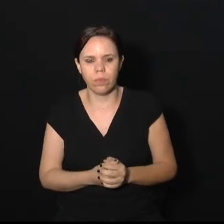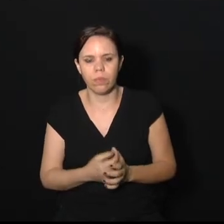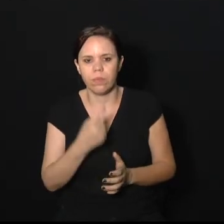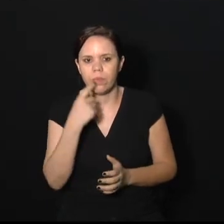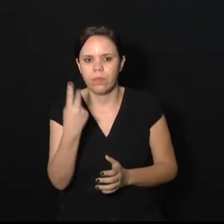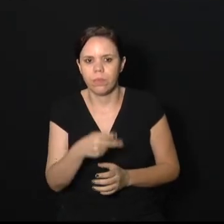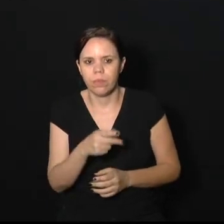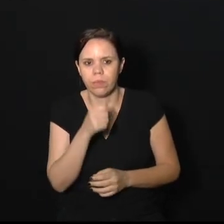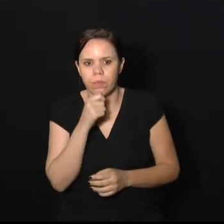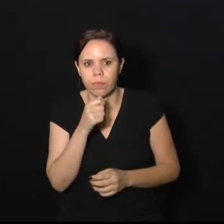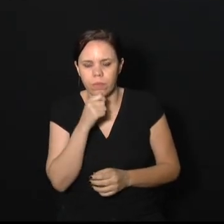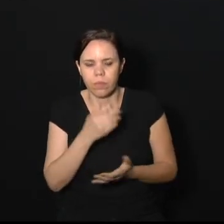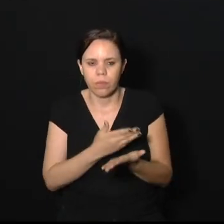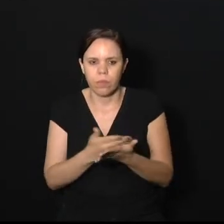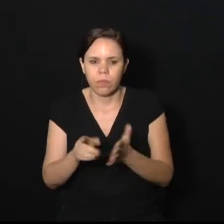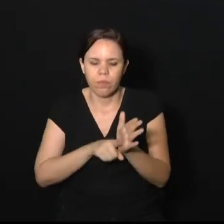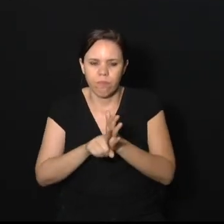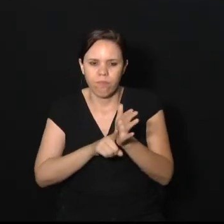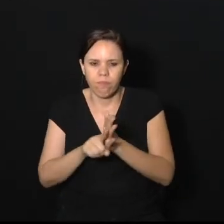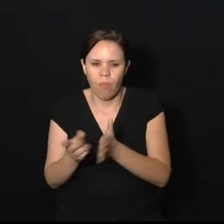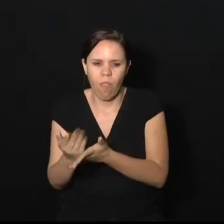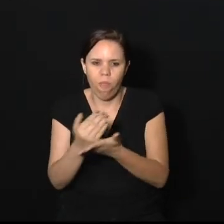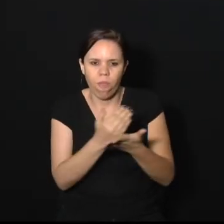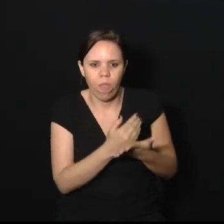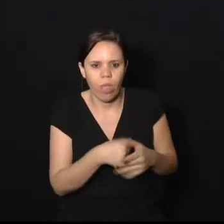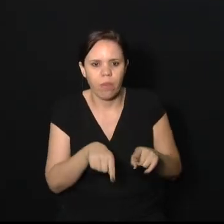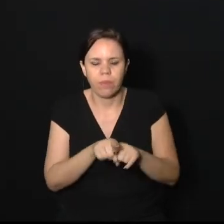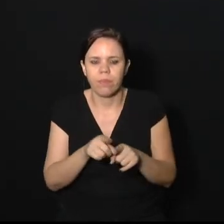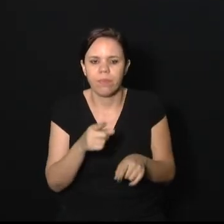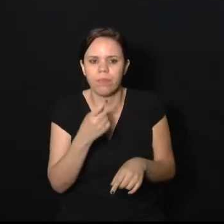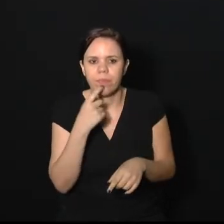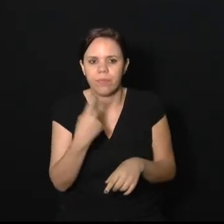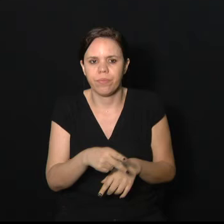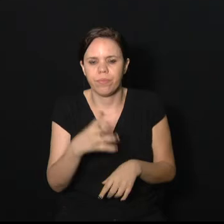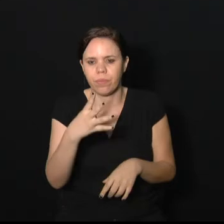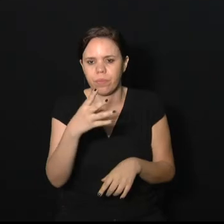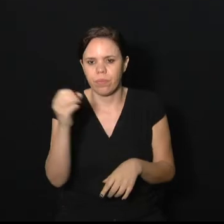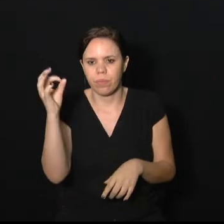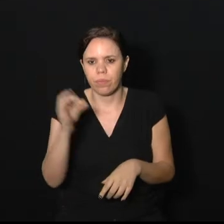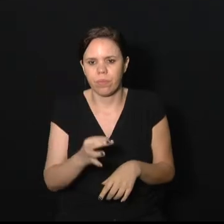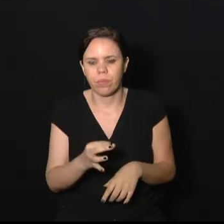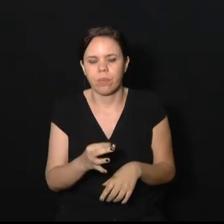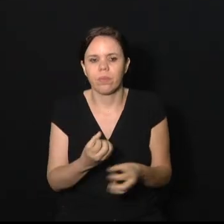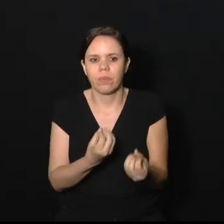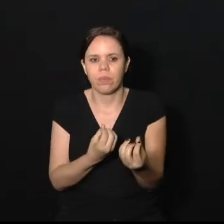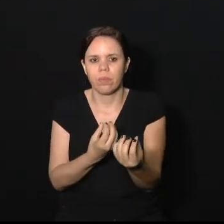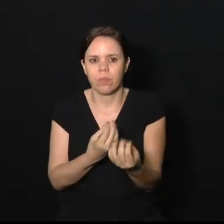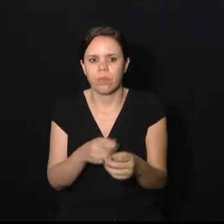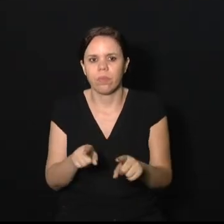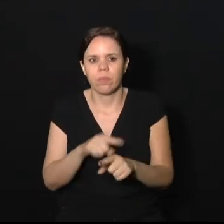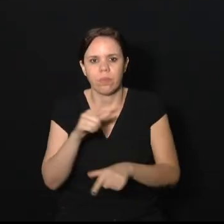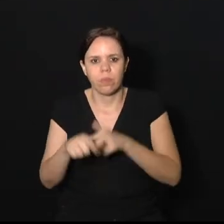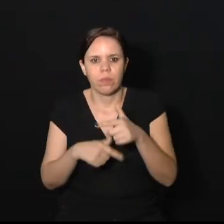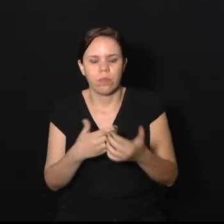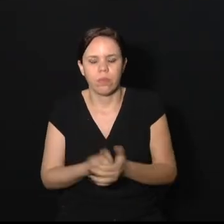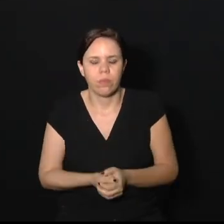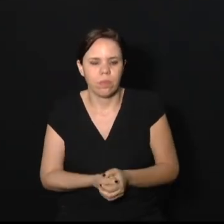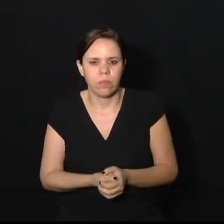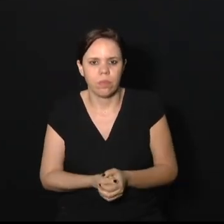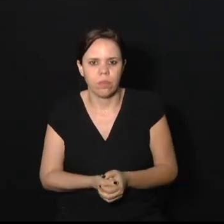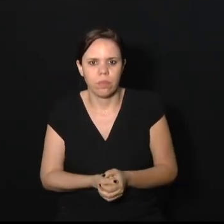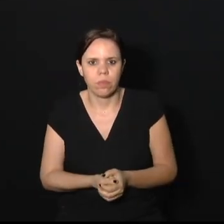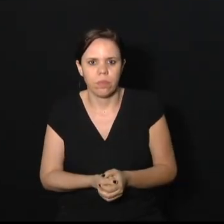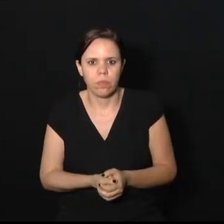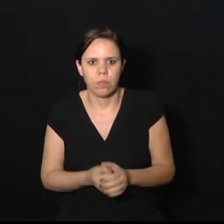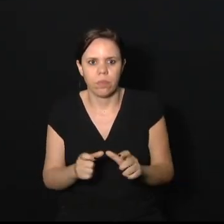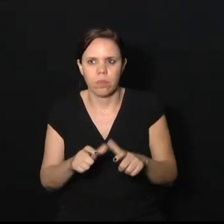Campinas, a gente iniciou também o levantamento de dados. Campinas está com 40% aí dos dados. E a gente está fazendo um trabalho, né, para aumentar